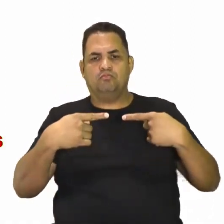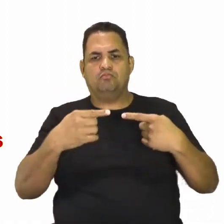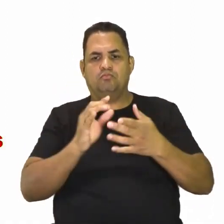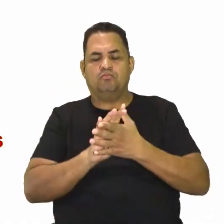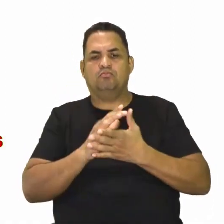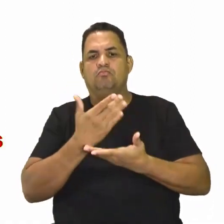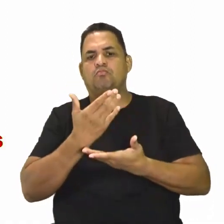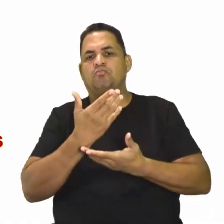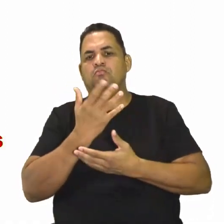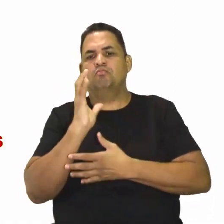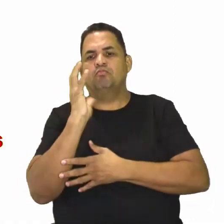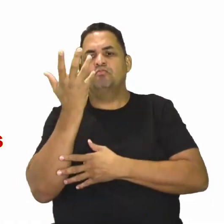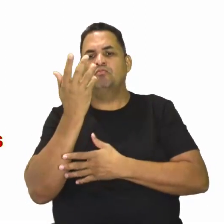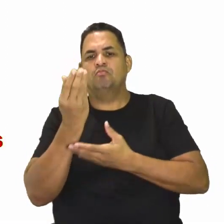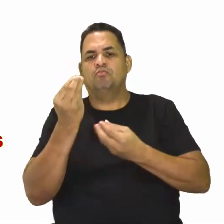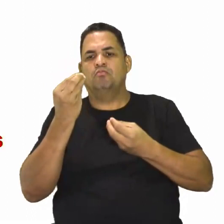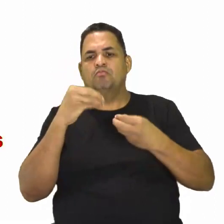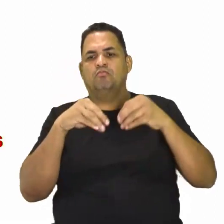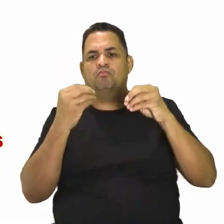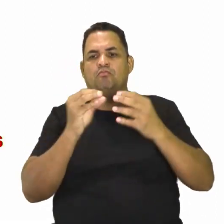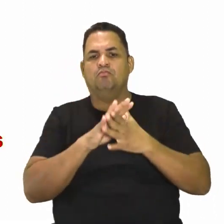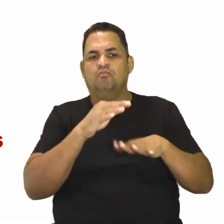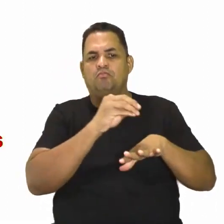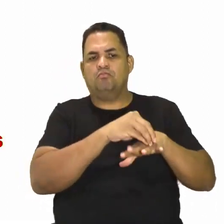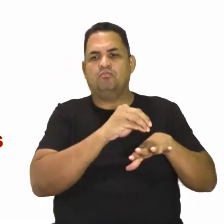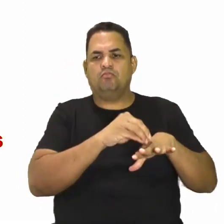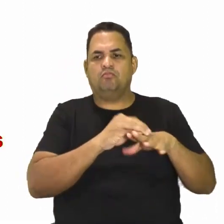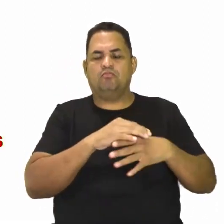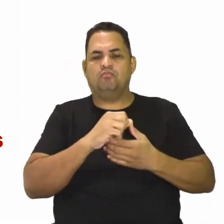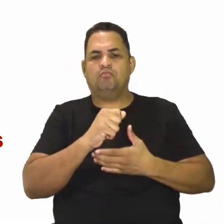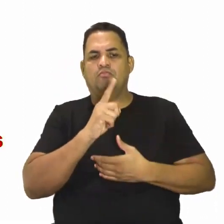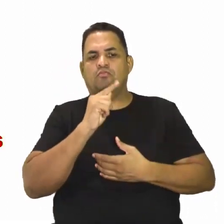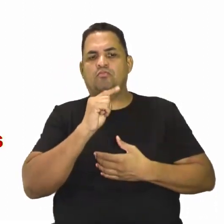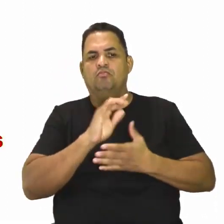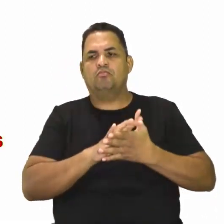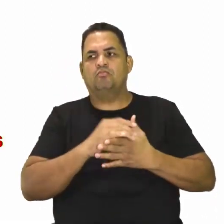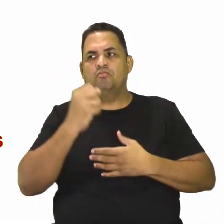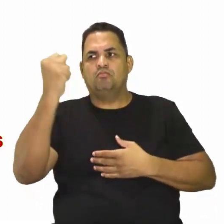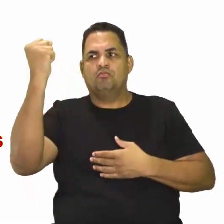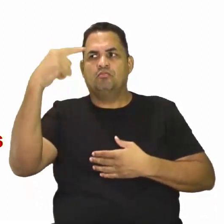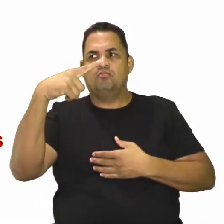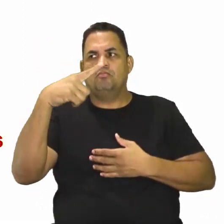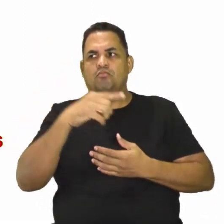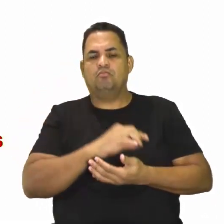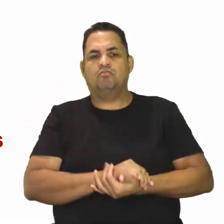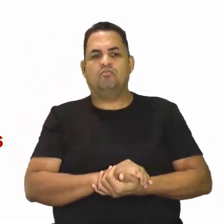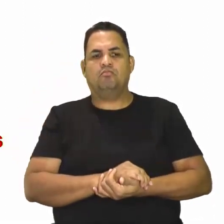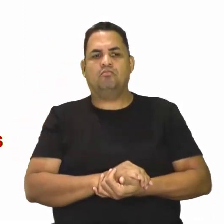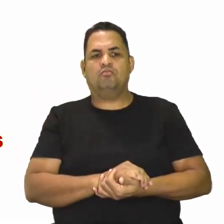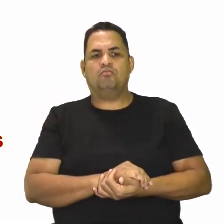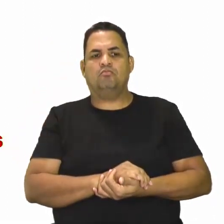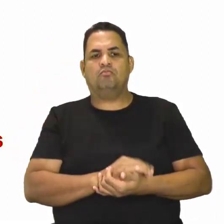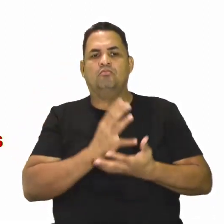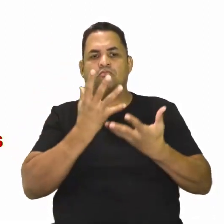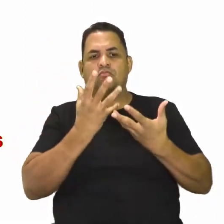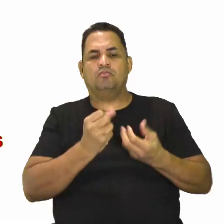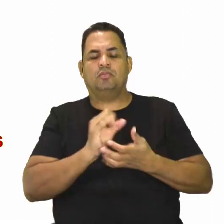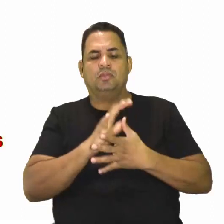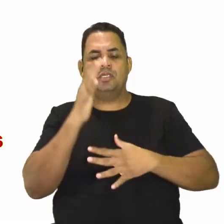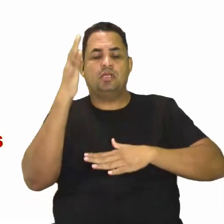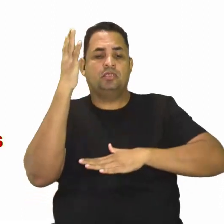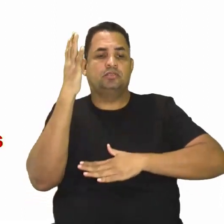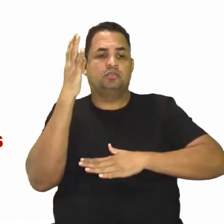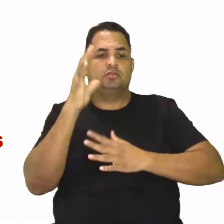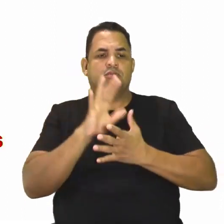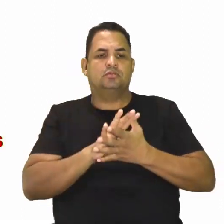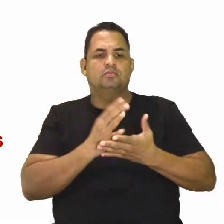como as árvores plantadas por nutrientes, água e luz. A gente falou disso mesmo. Tolerância à sombra, plantas que